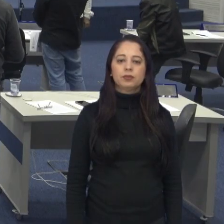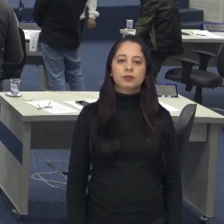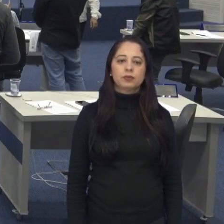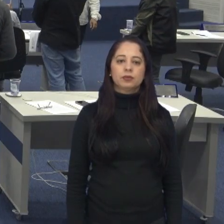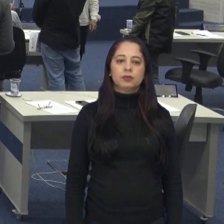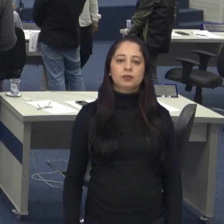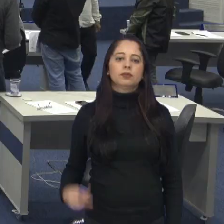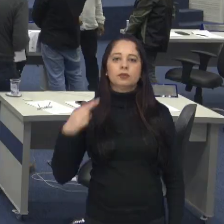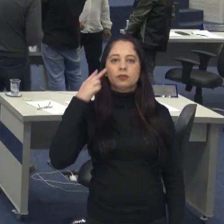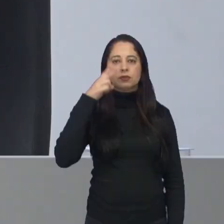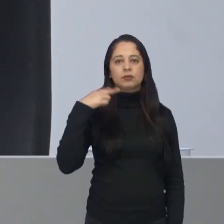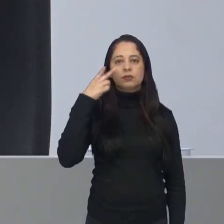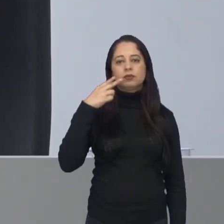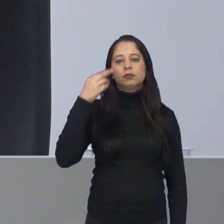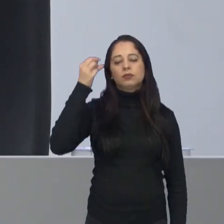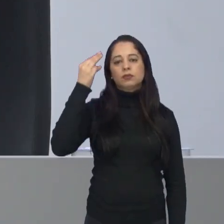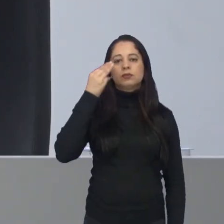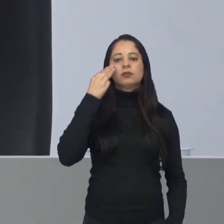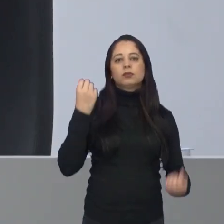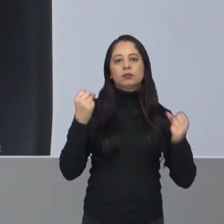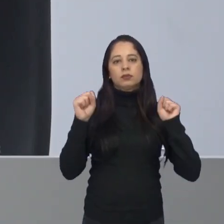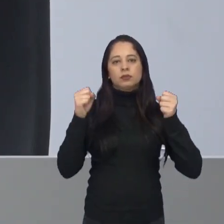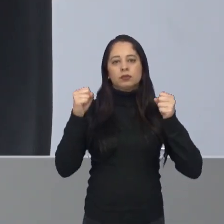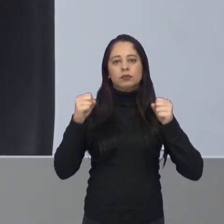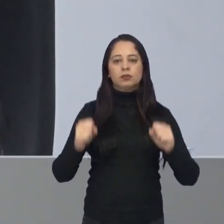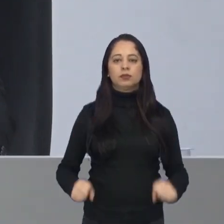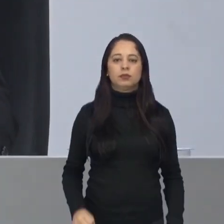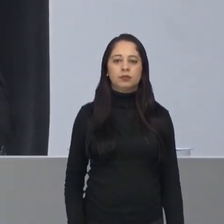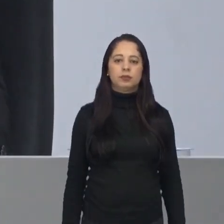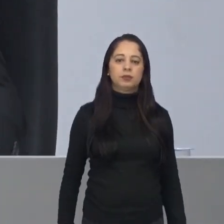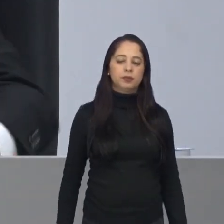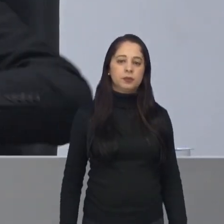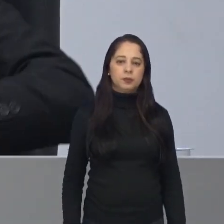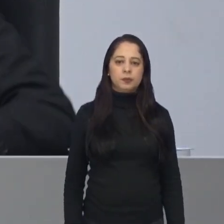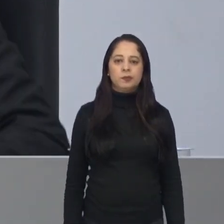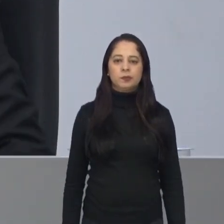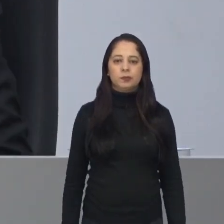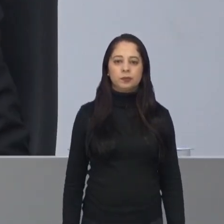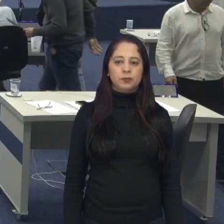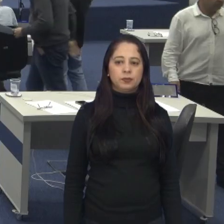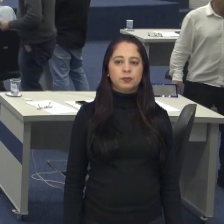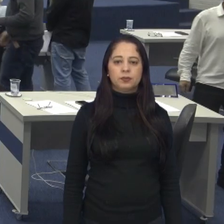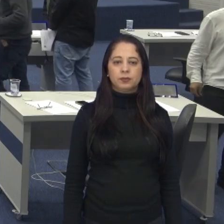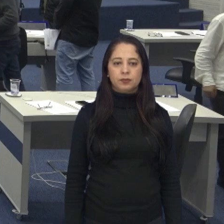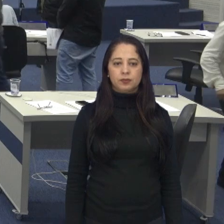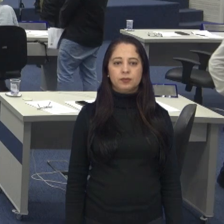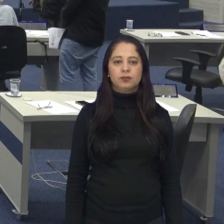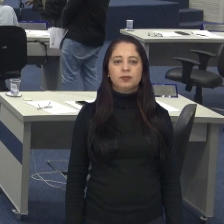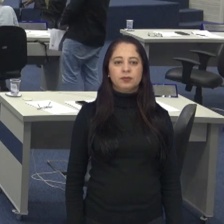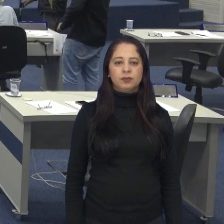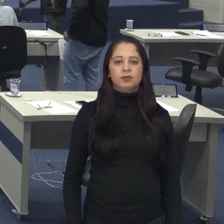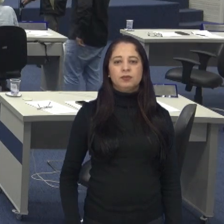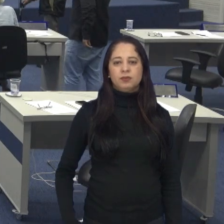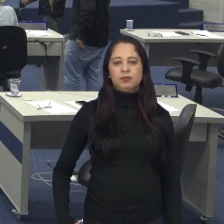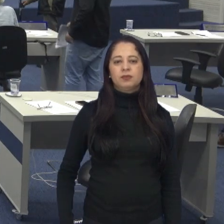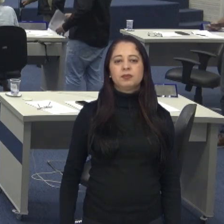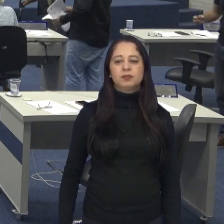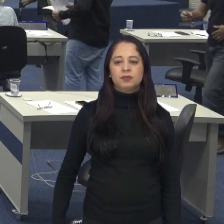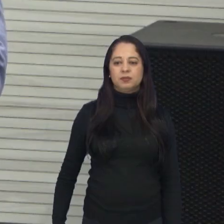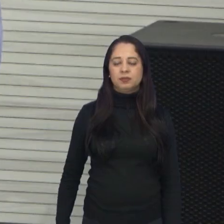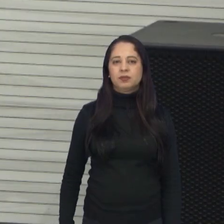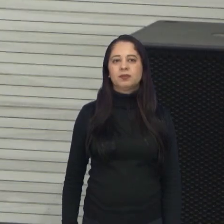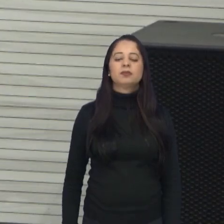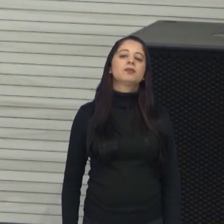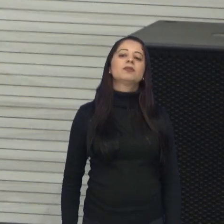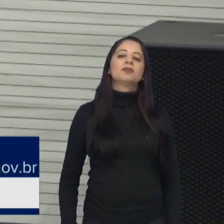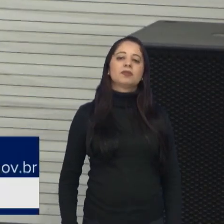Justificativa de votação, vereador Marcão da Academia. Senhor presidente, independente de quantos pais tem no projeto, né, tem